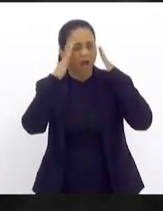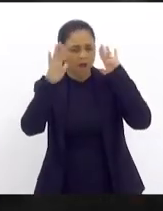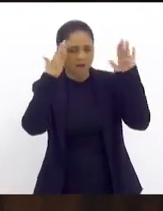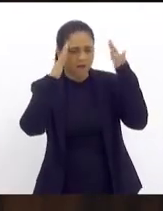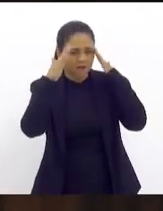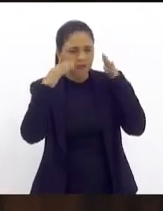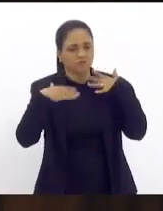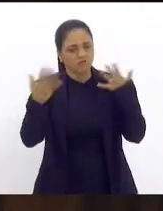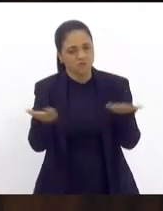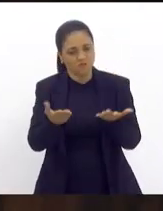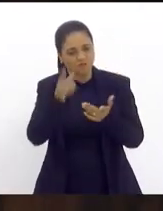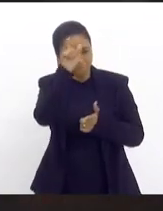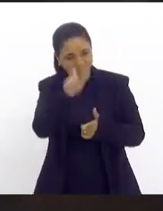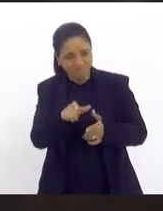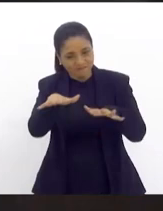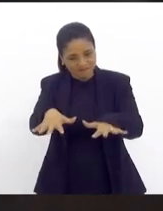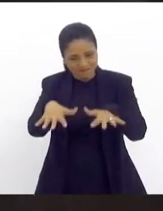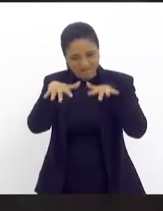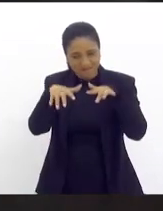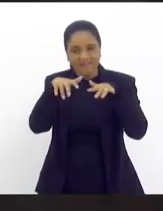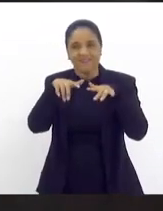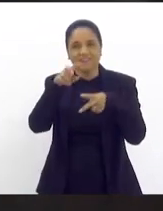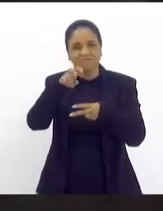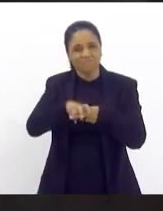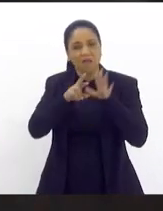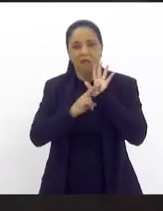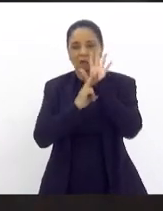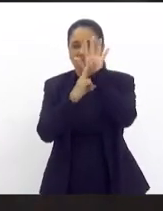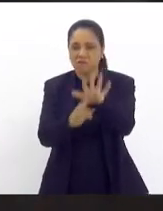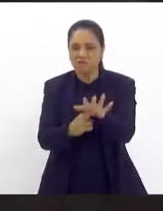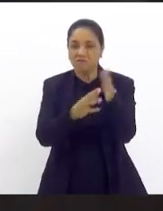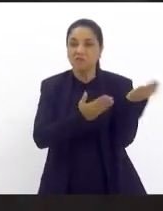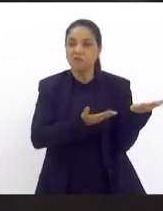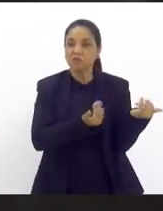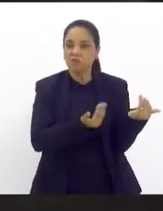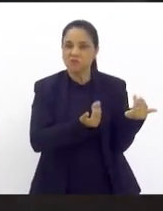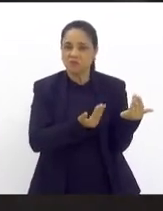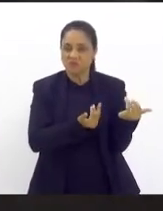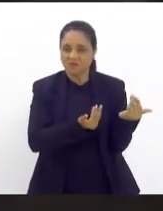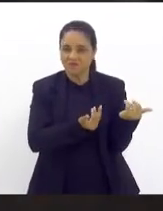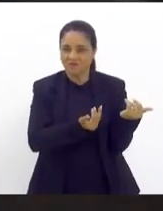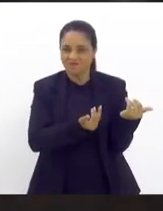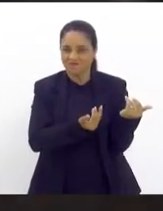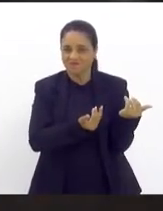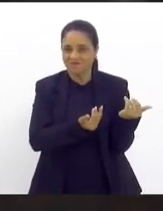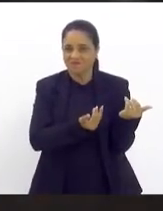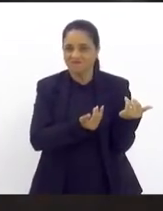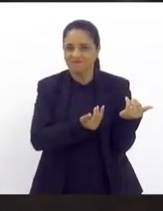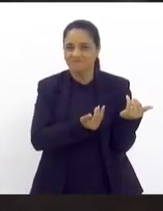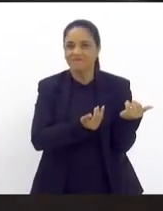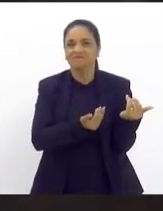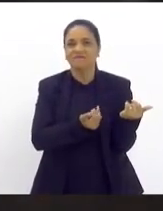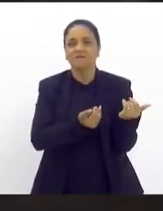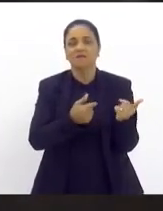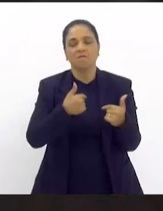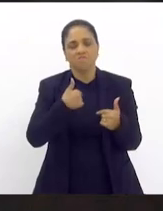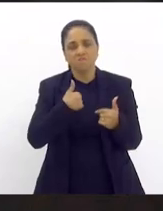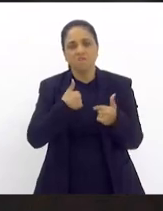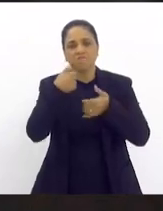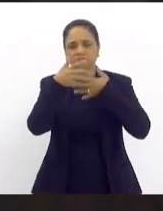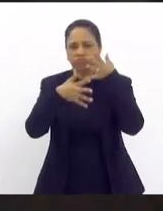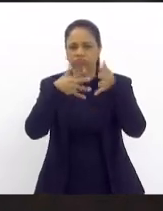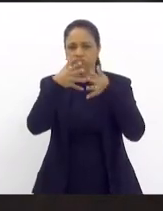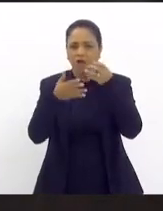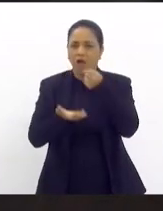sentada presidindo hoje representando aí a nossa juventude e a minha fala mais no sentido